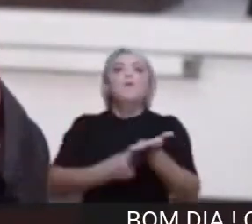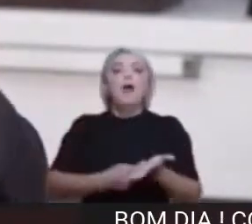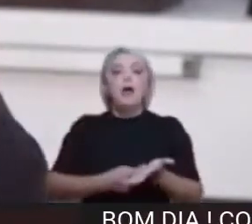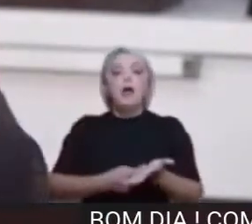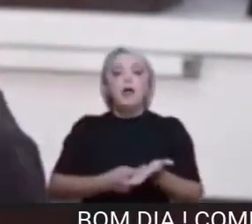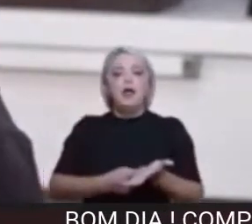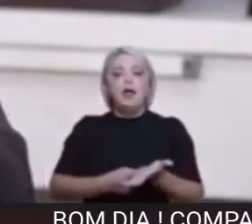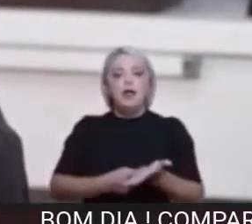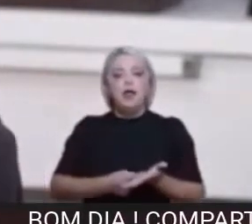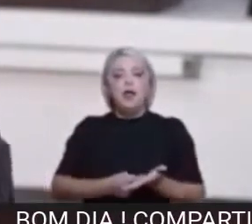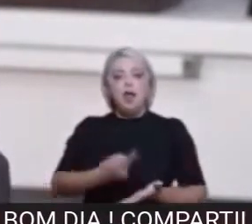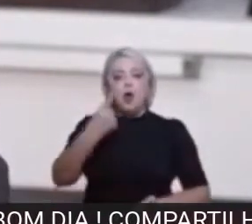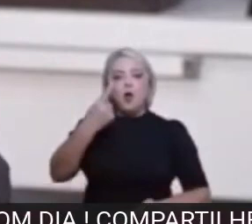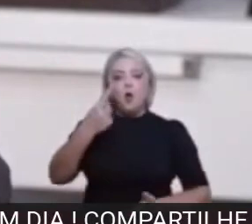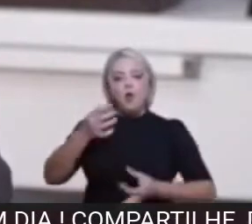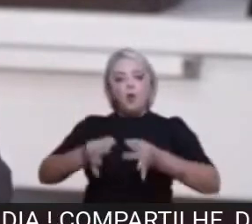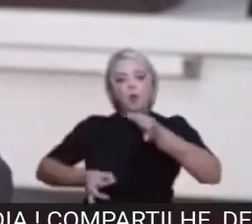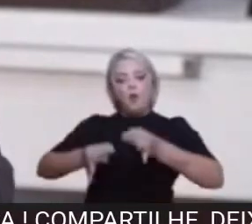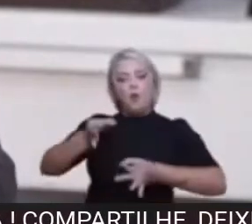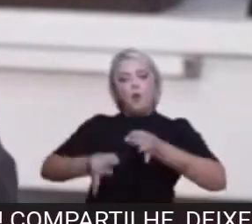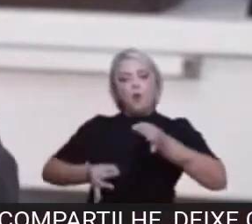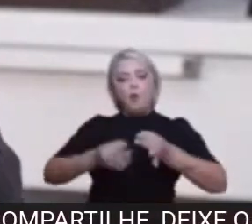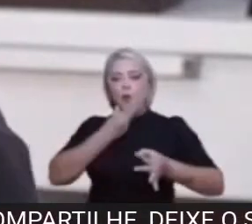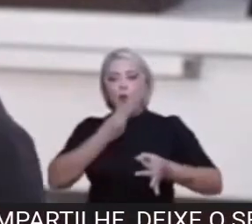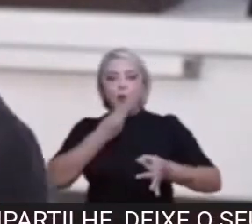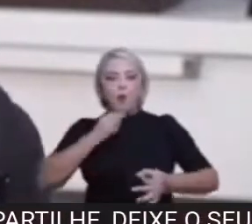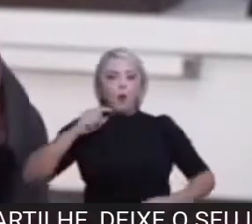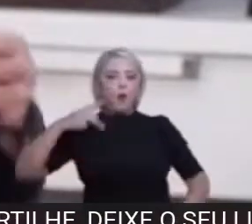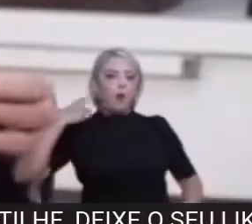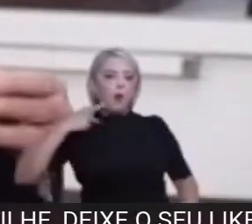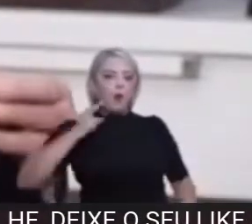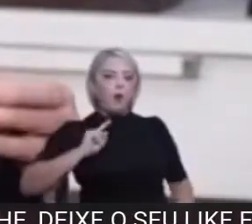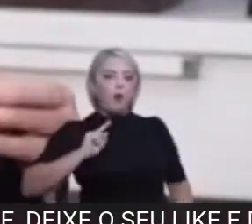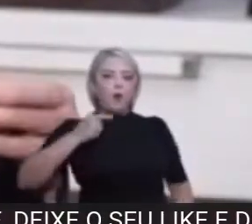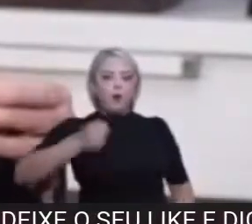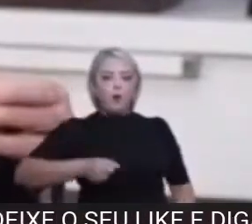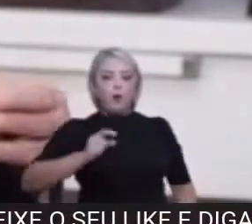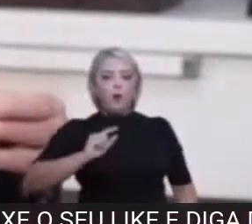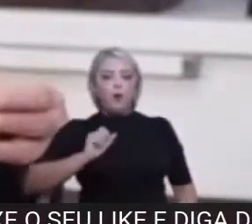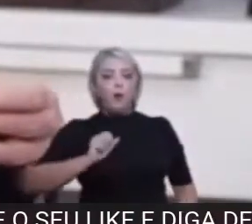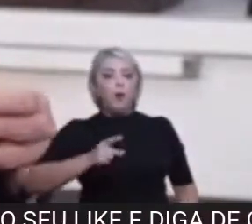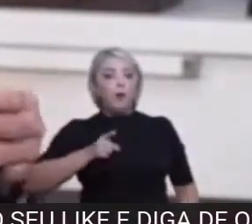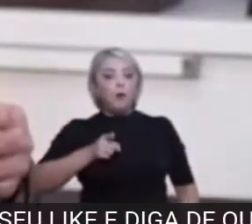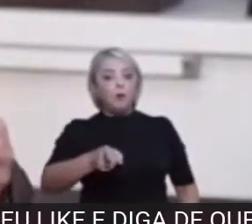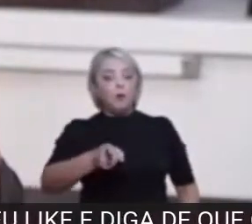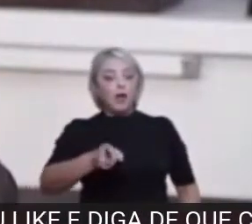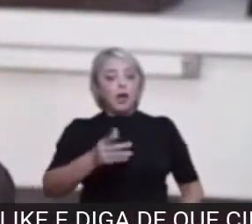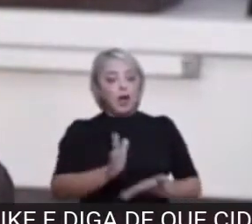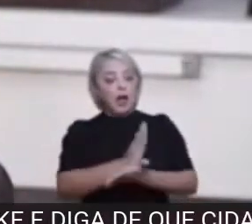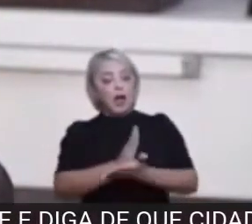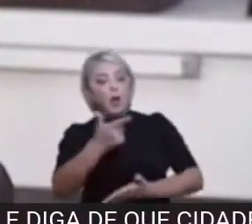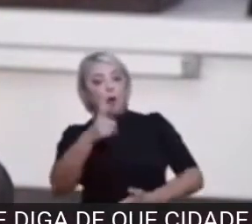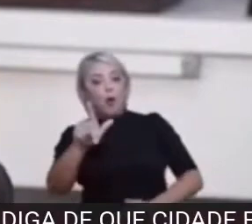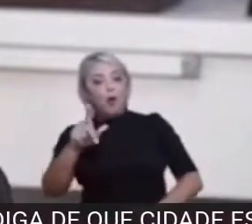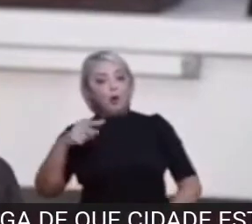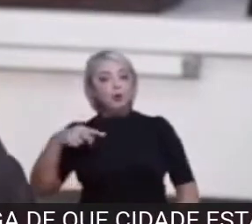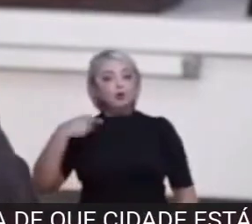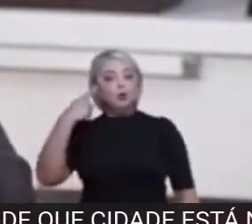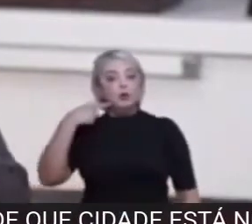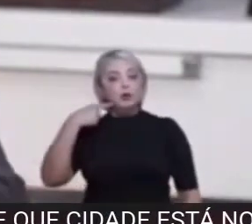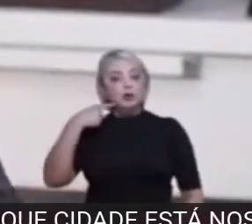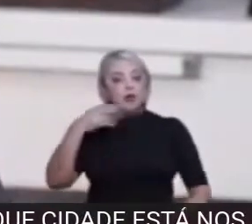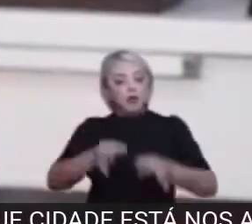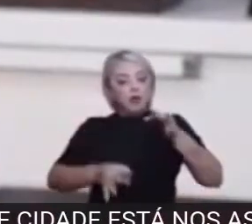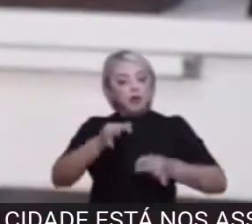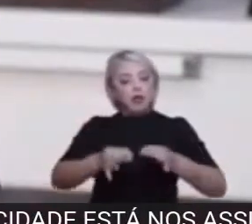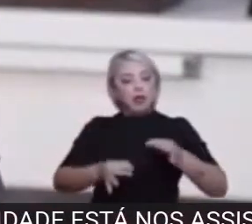juiz, entre os procuradores, entre alguns juízes e a imprensa. Exatamente.